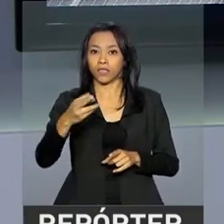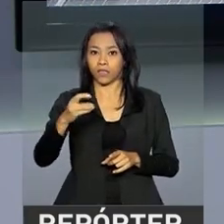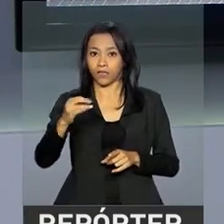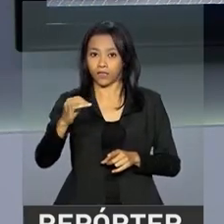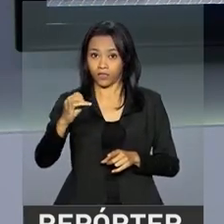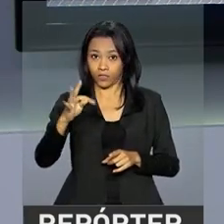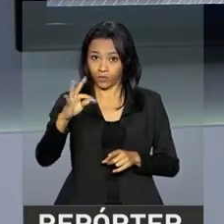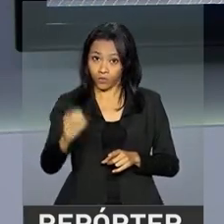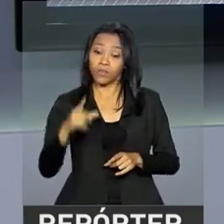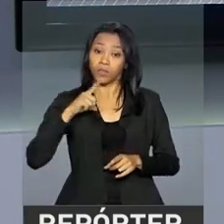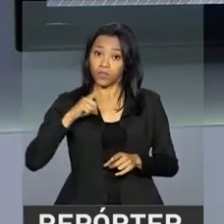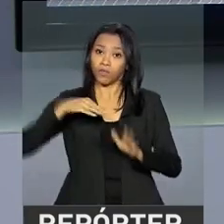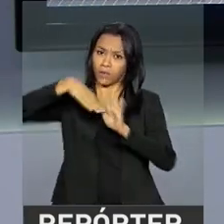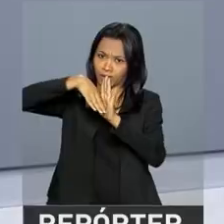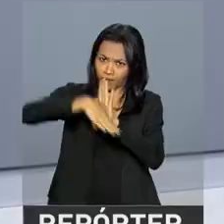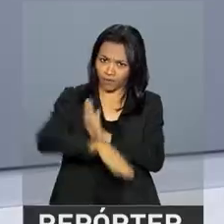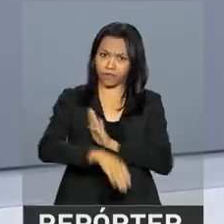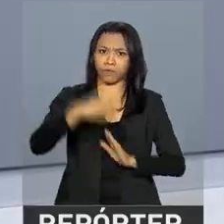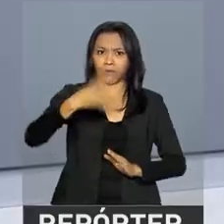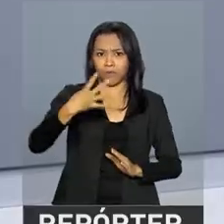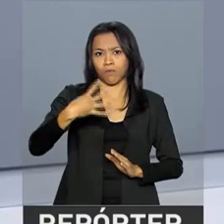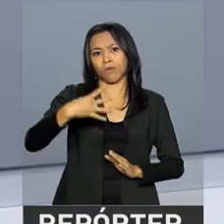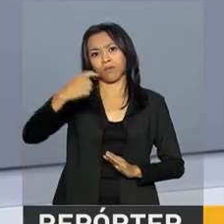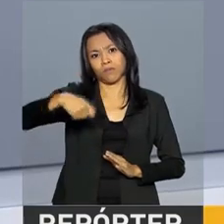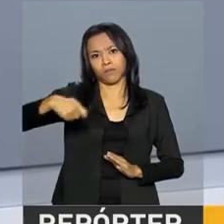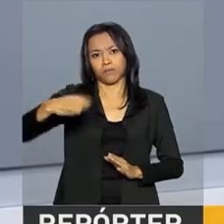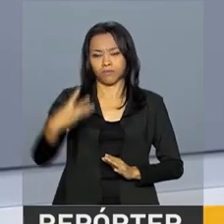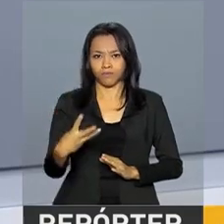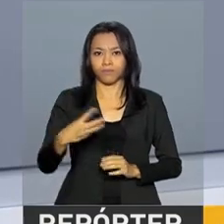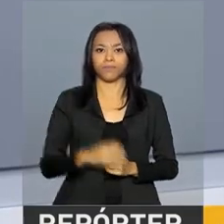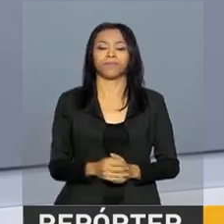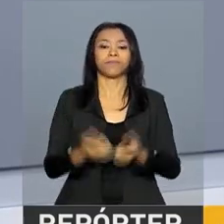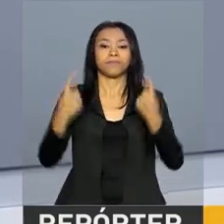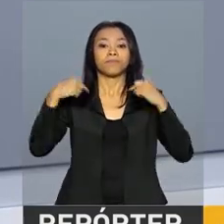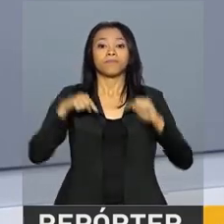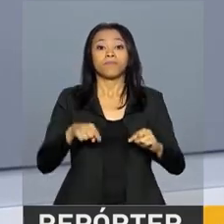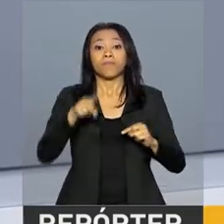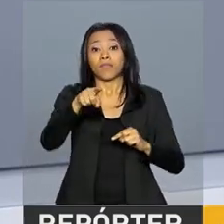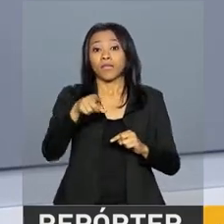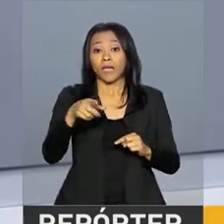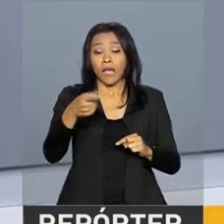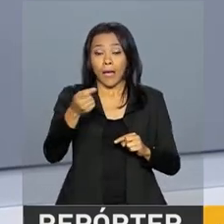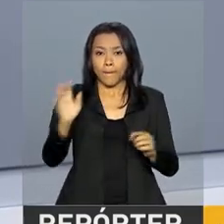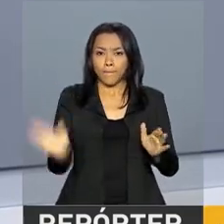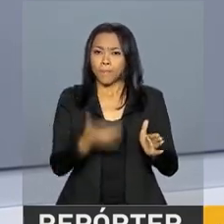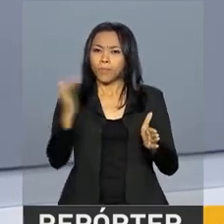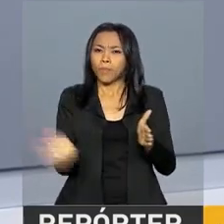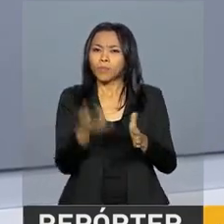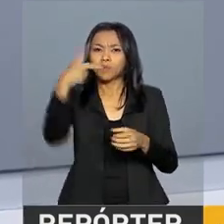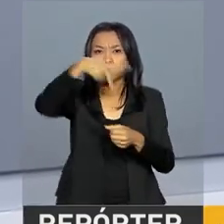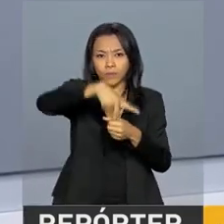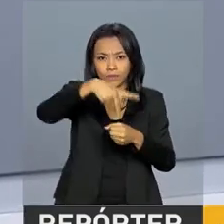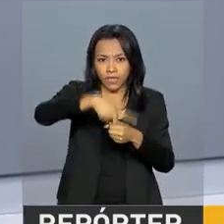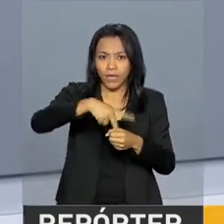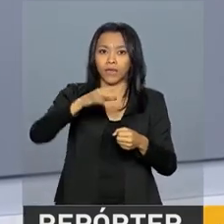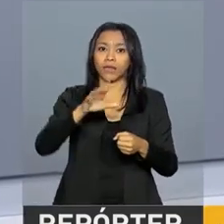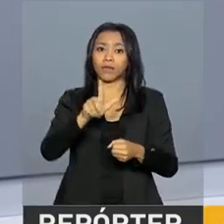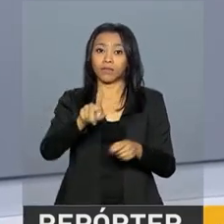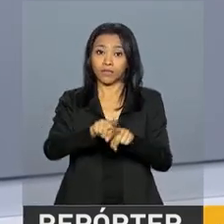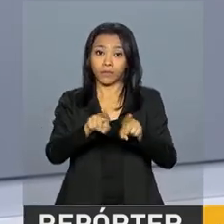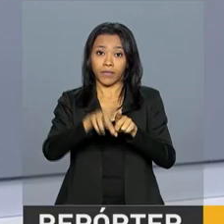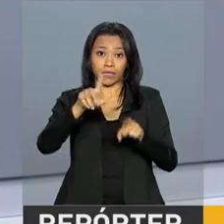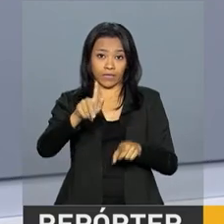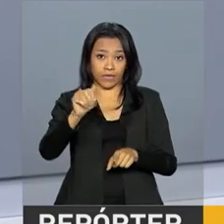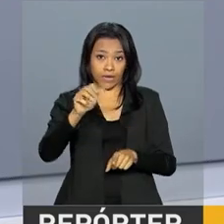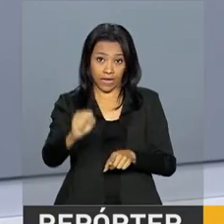no quarto trimestre a produção de petróleo e gás chegou a 2,7 milhões de barris por dia no mês